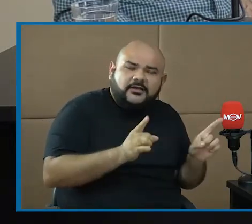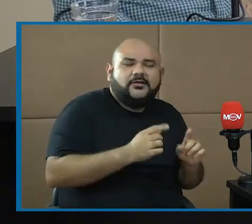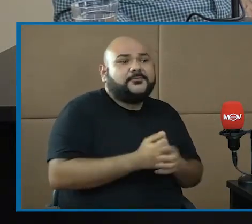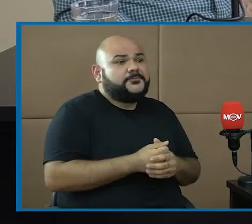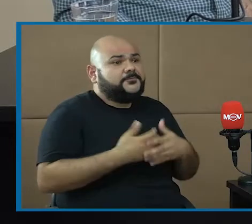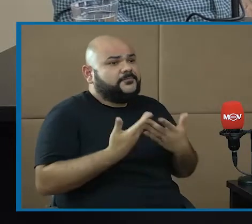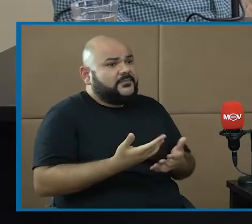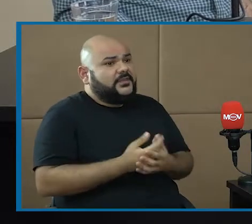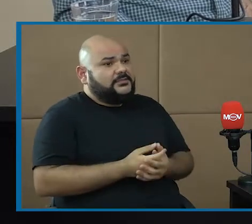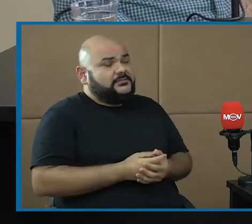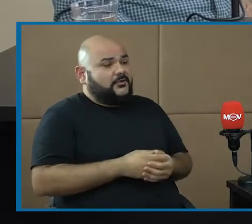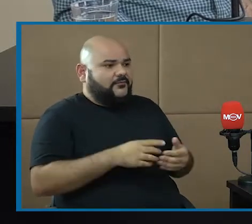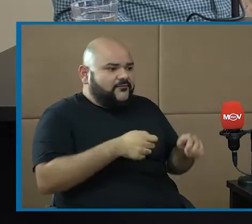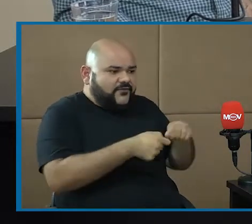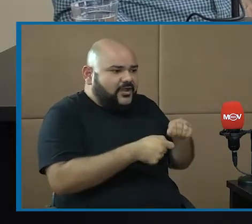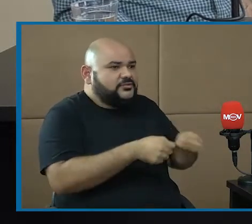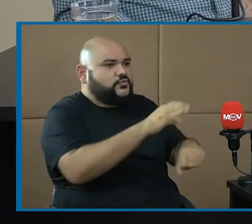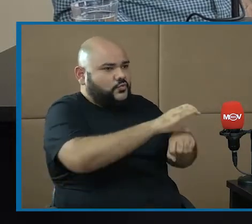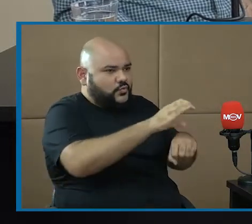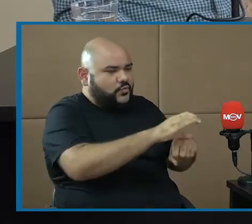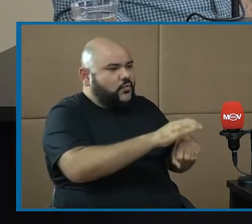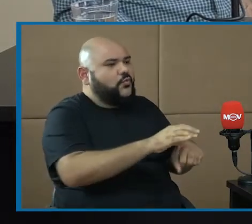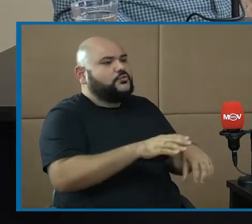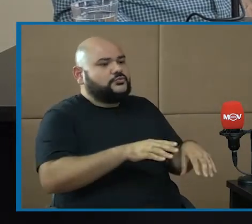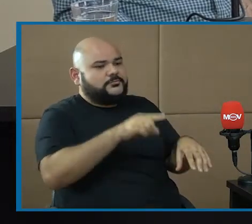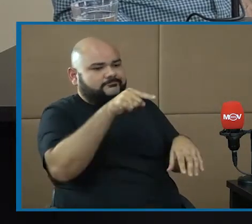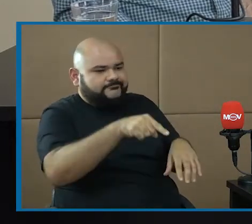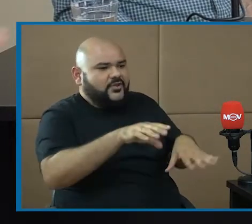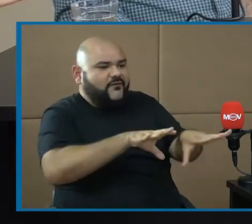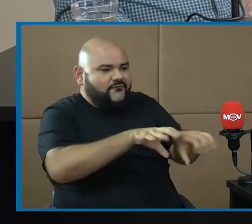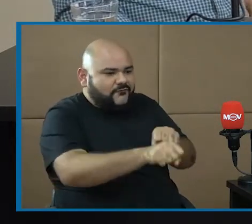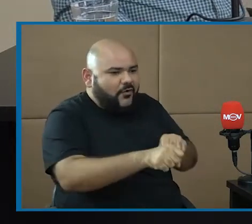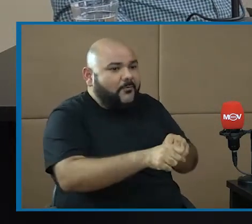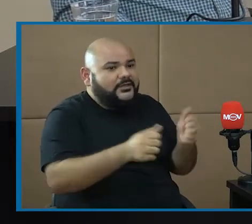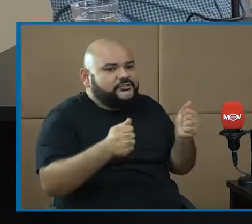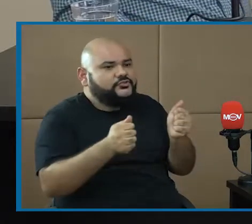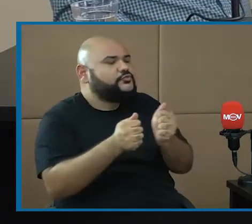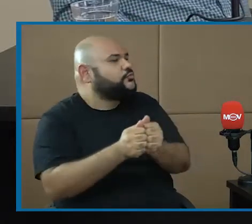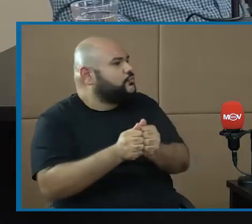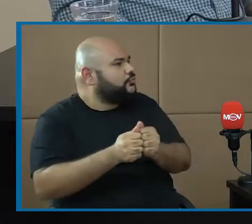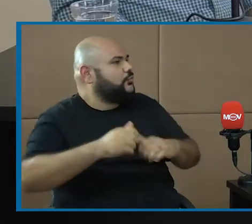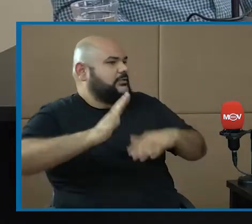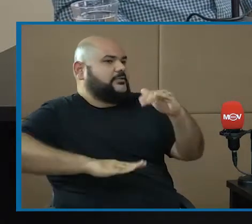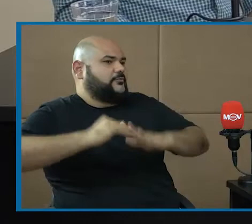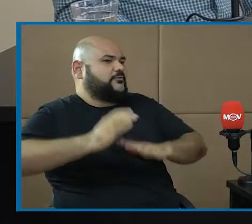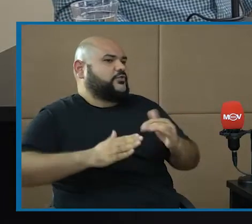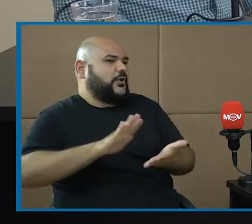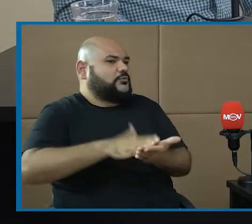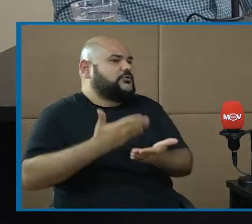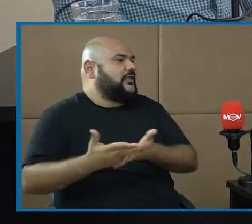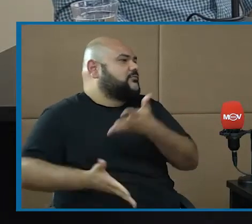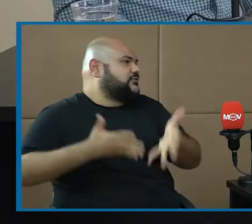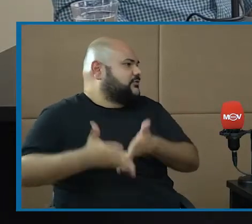que acompanhem no serviço de atendimento, né, a saúde, a educação. Pois a gente estava conversando entendeu? antes, né, Léo?